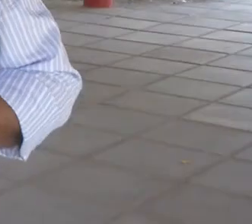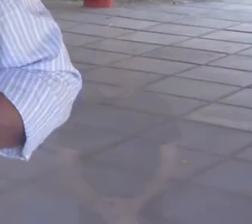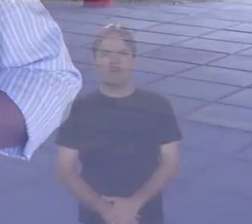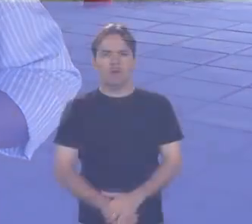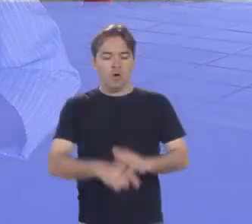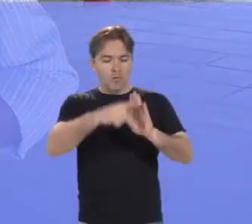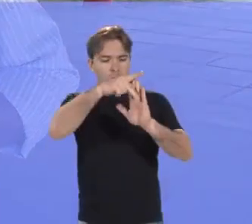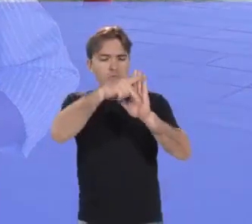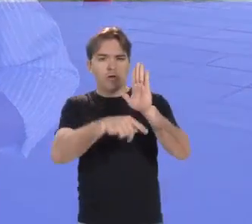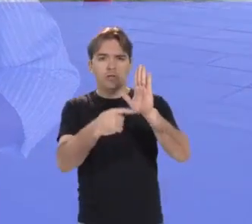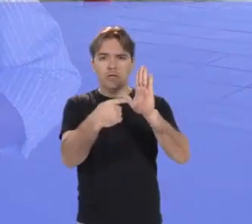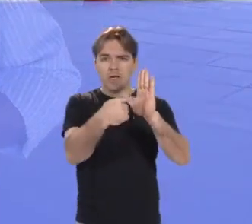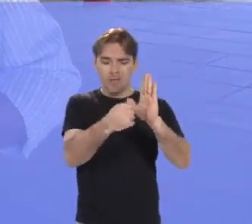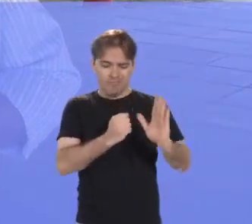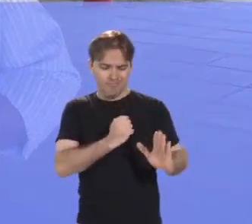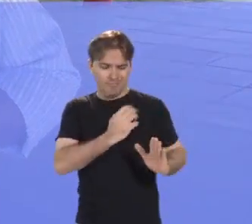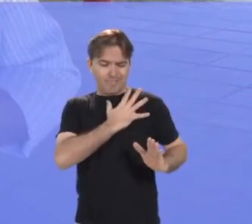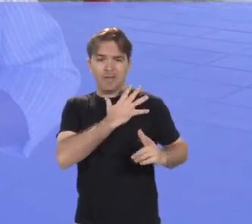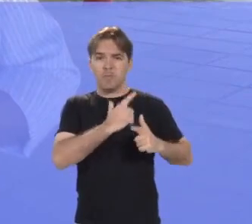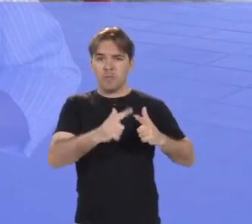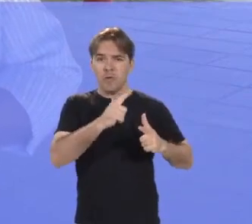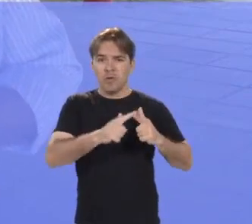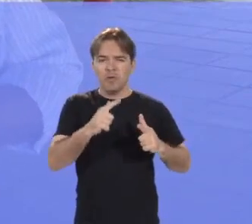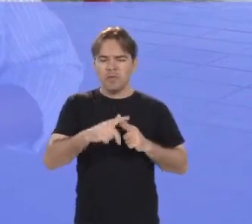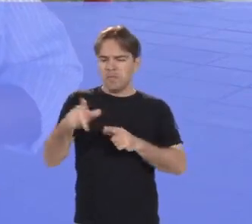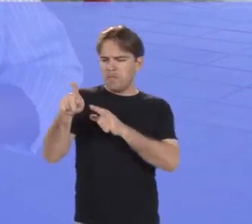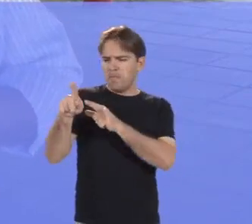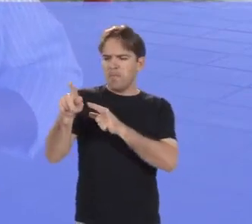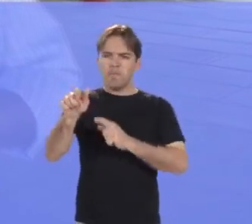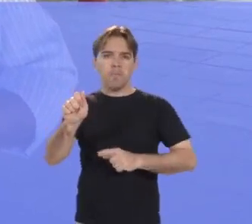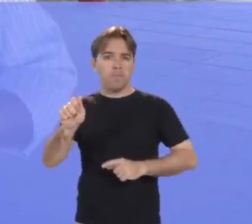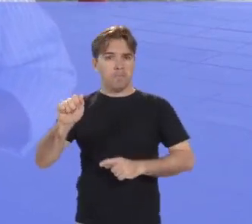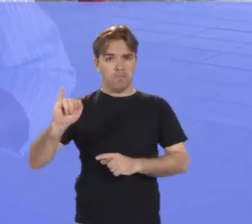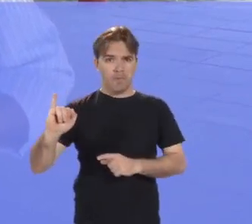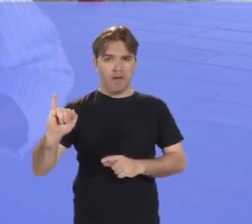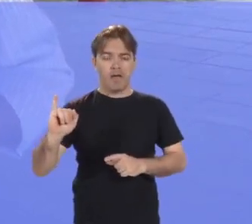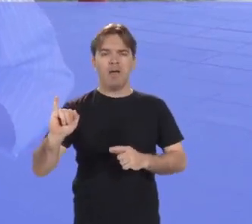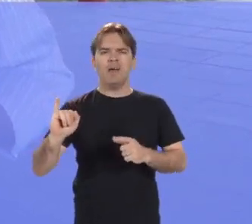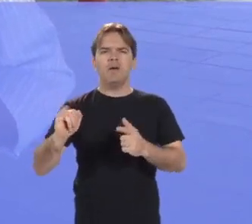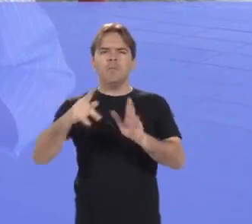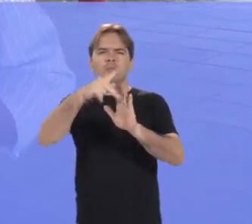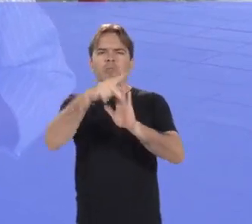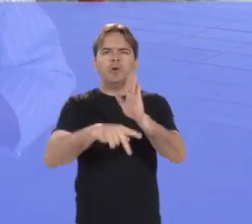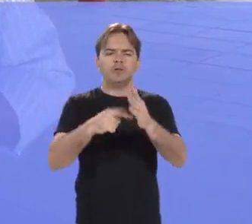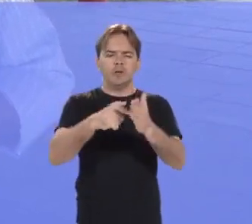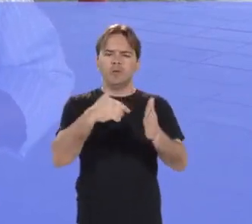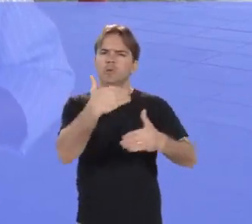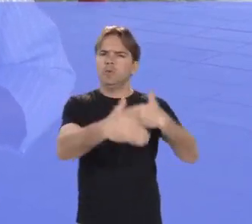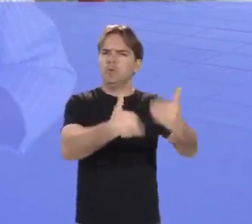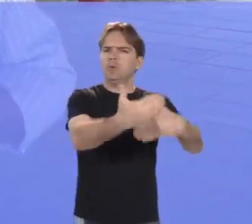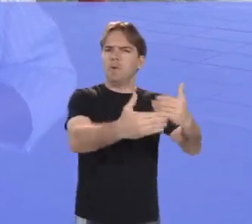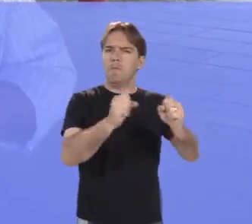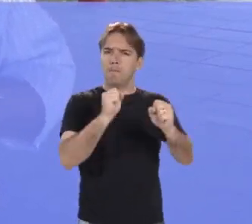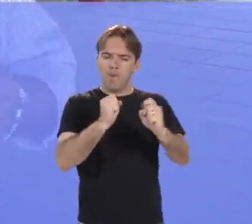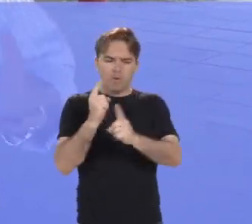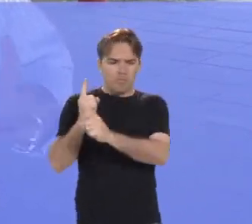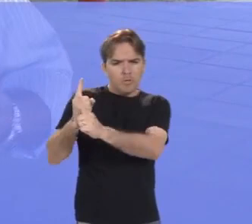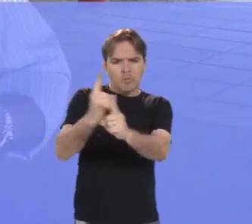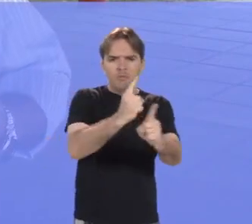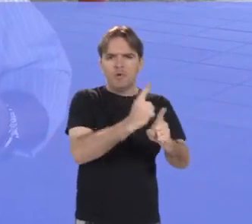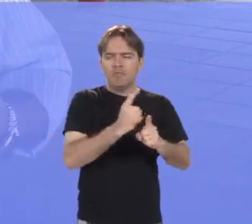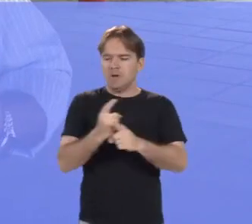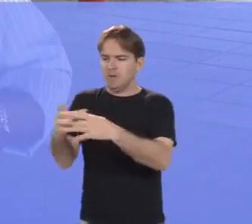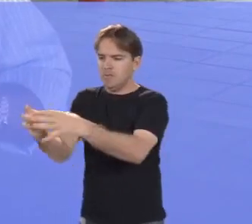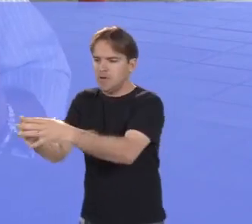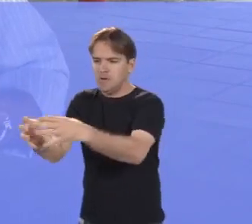O projeto de aterosclerose indígena, o PAI, ele é um projeto que foi desenvolvido para que nós pudéssemos identificar em diferentes